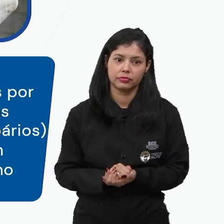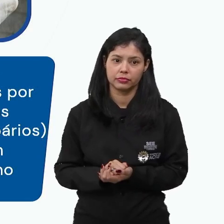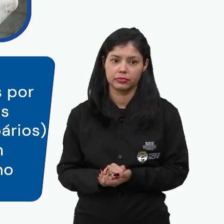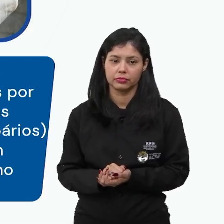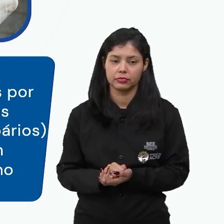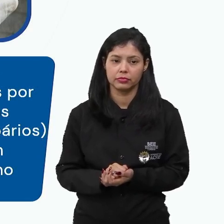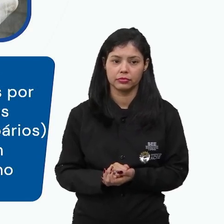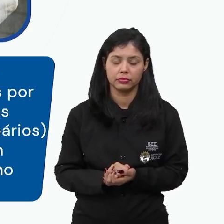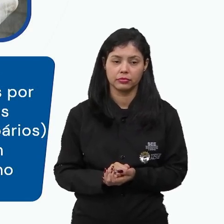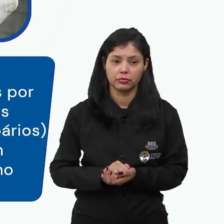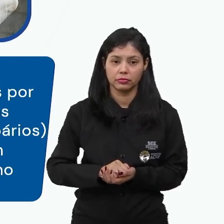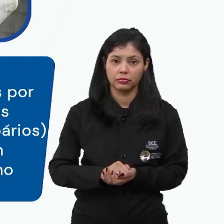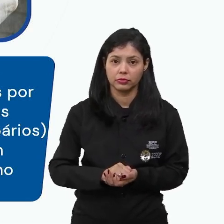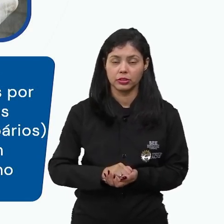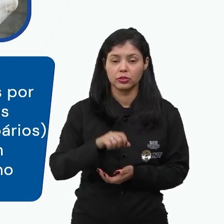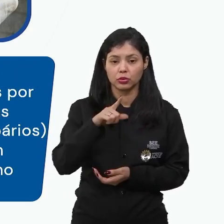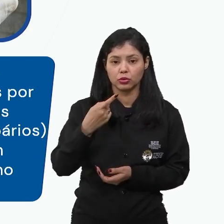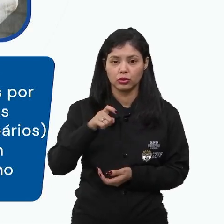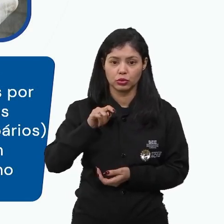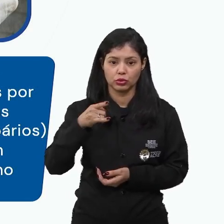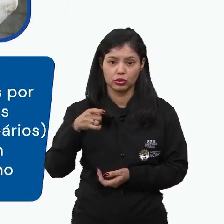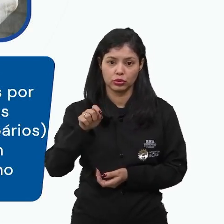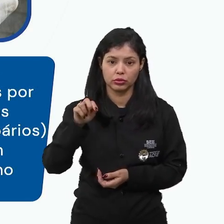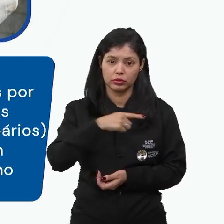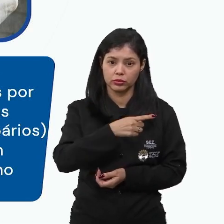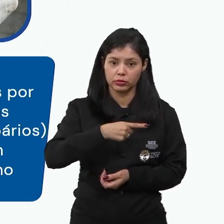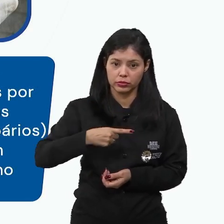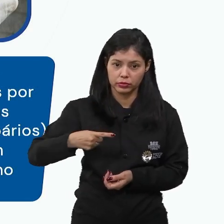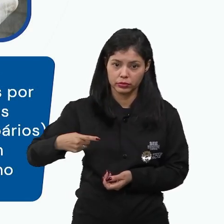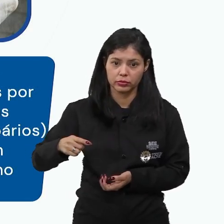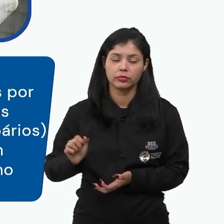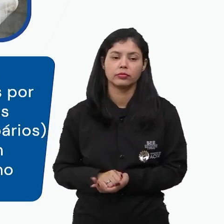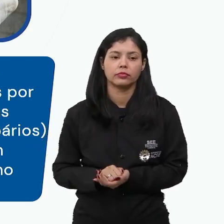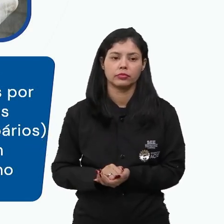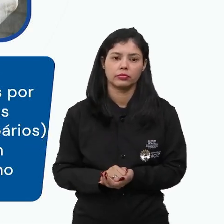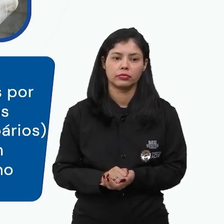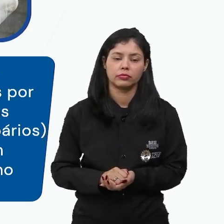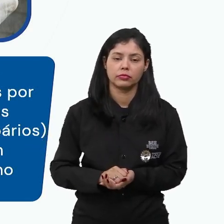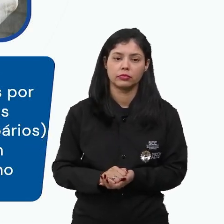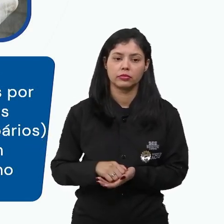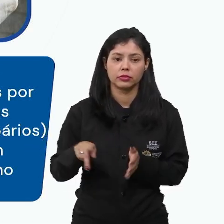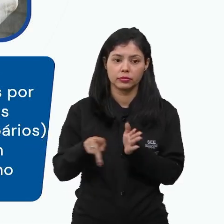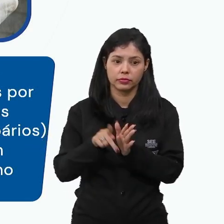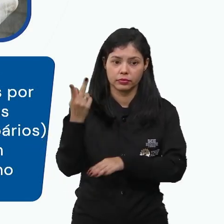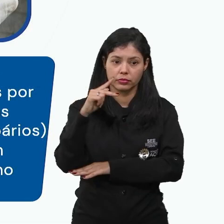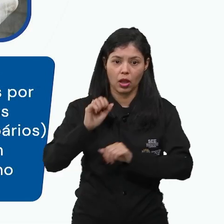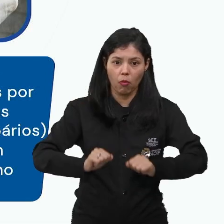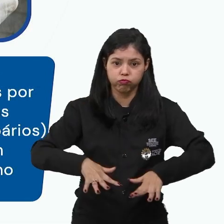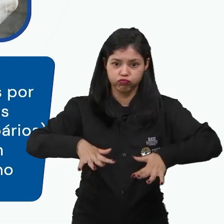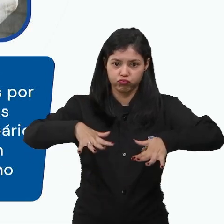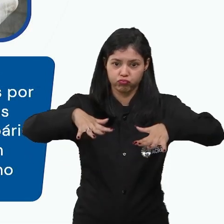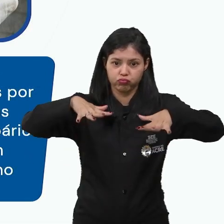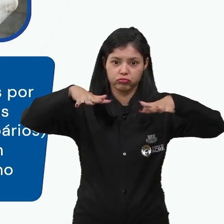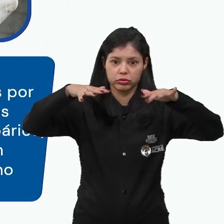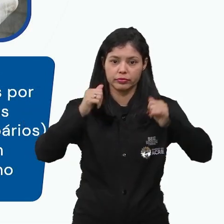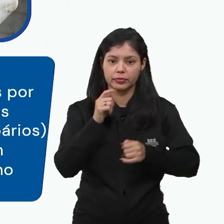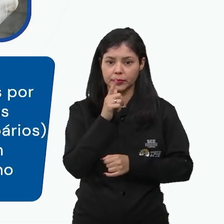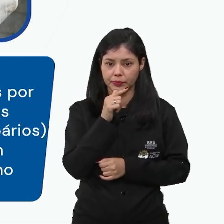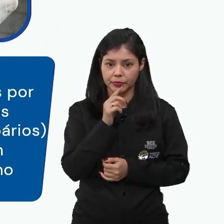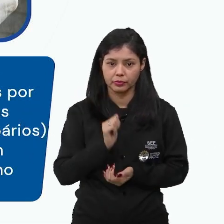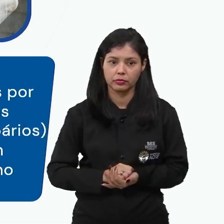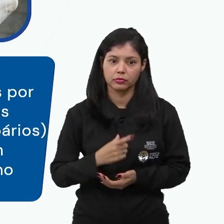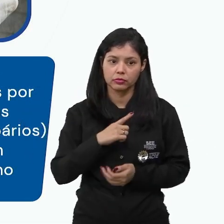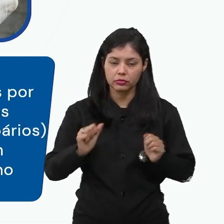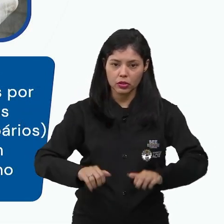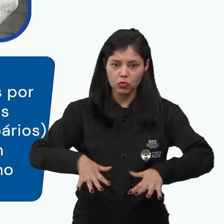gente? Na urina ali dos ratos. Né? Então, a leptospirose, gente, ela é muito comum no período de enchente. Né? Então, quando tem